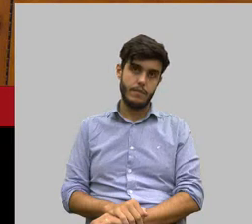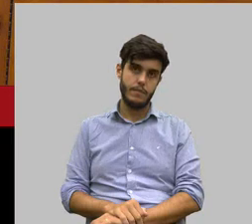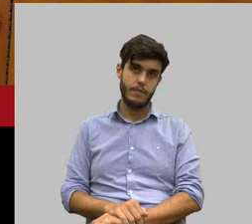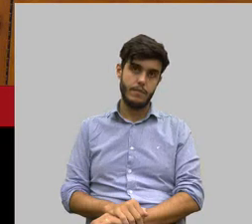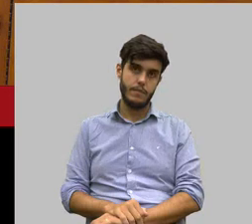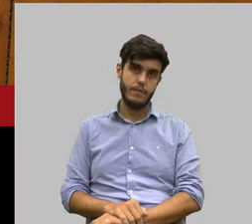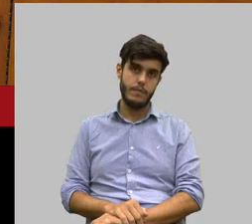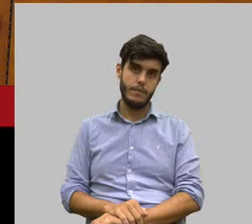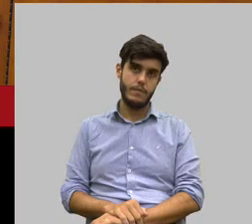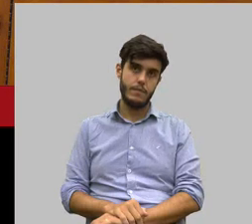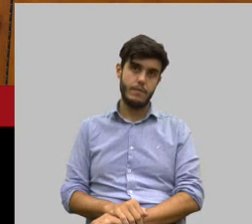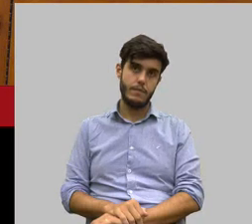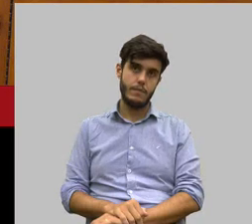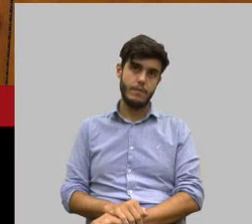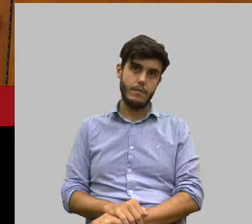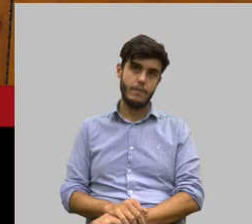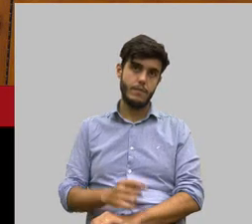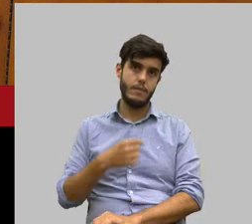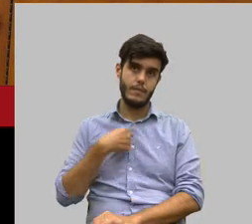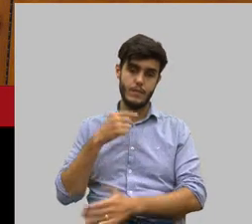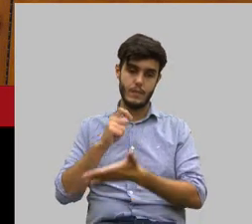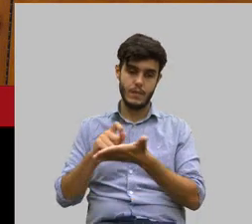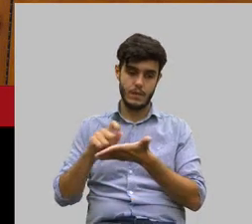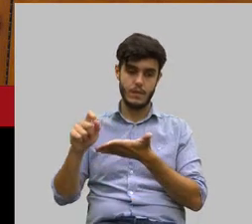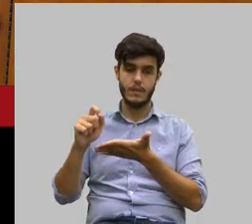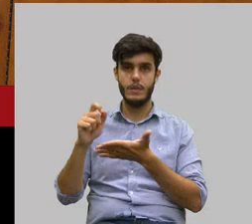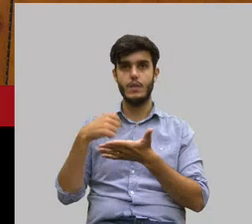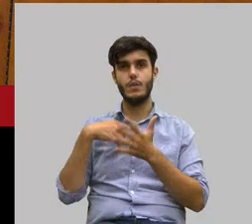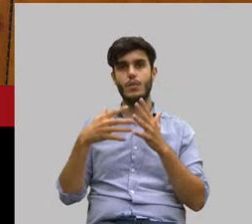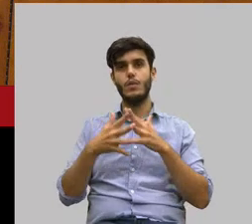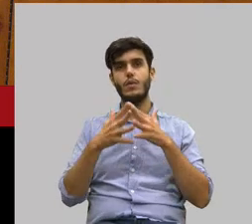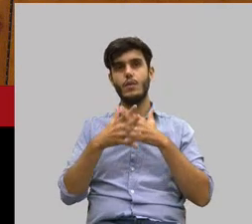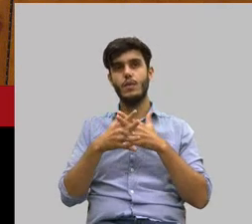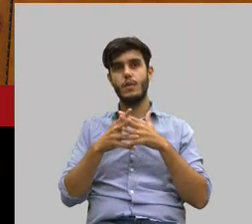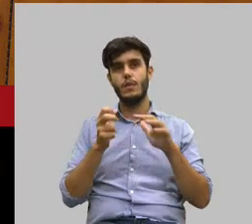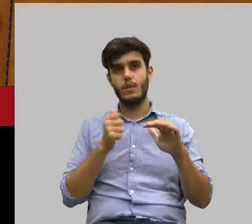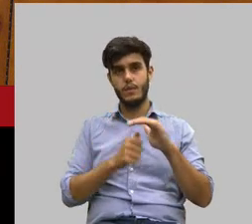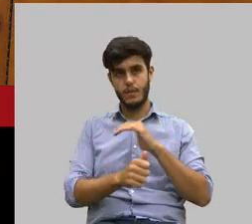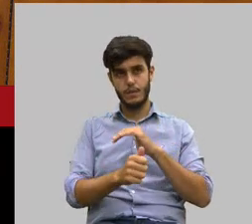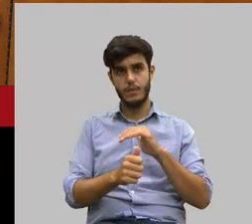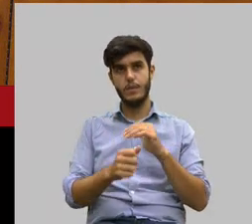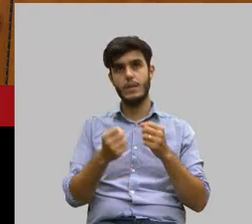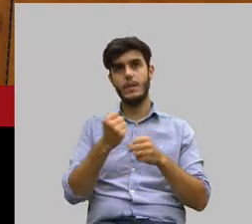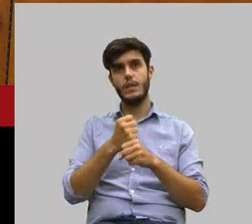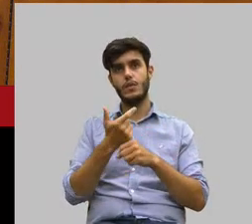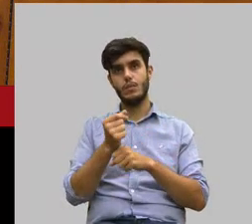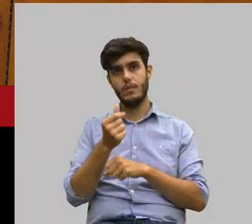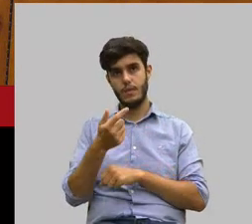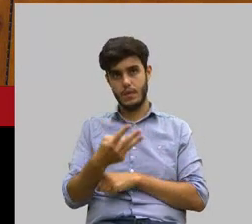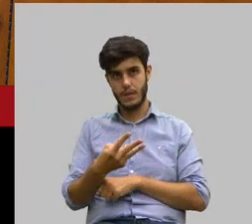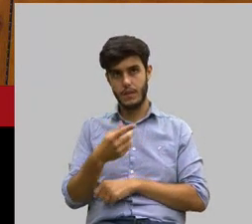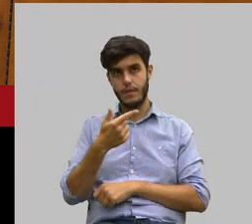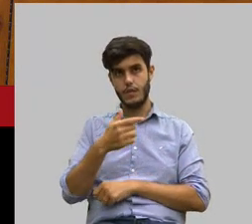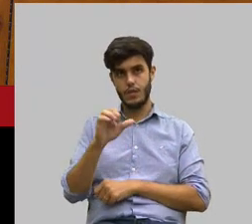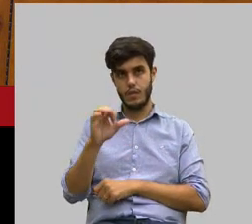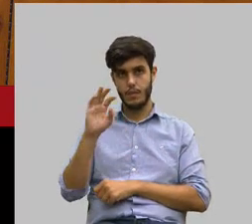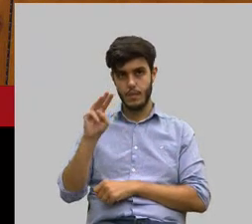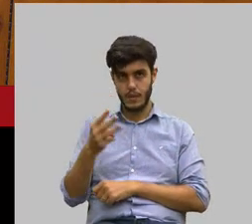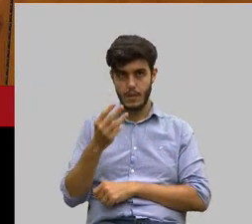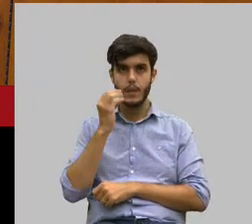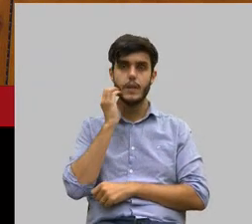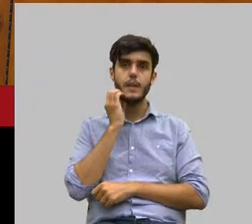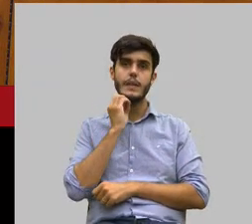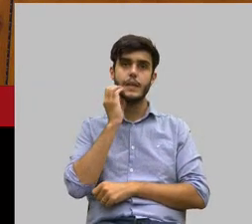confuso aqui pelo menos nas minhas anotações investimento 2023 do Governo do Estado 29 milhões não é isso